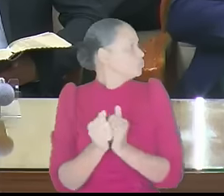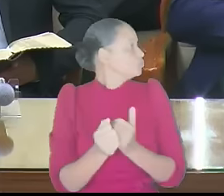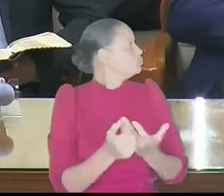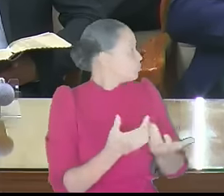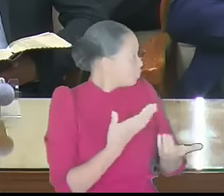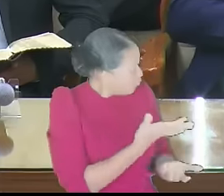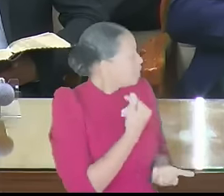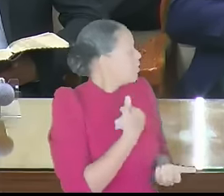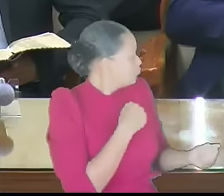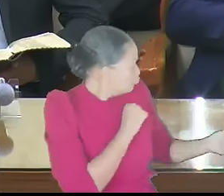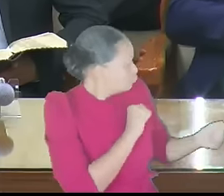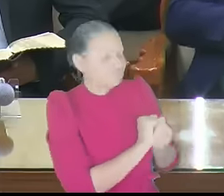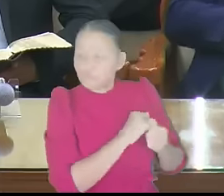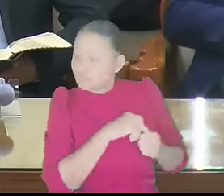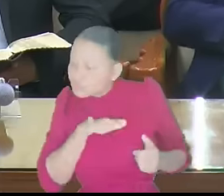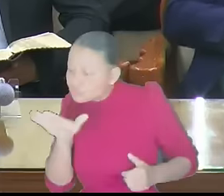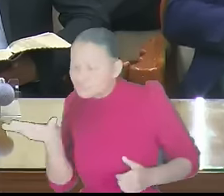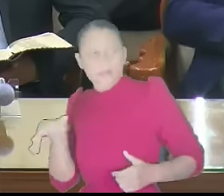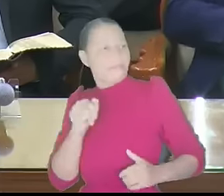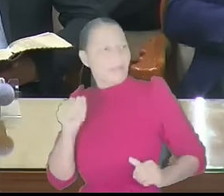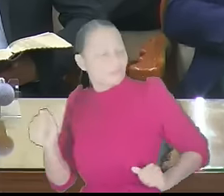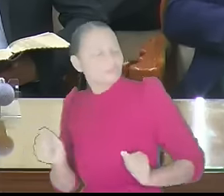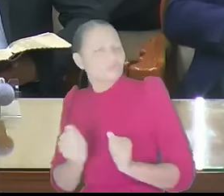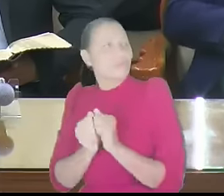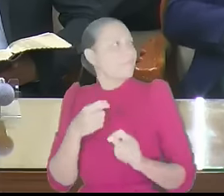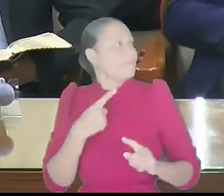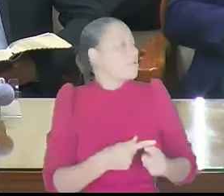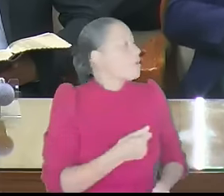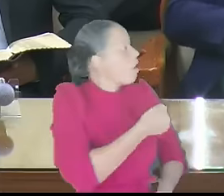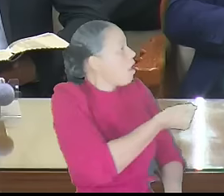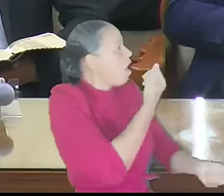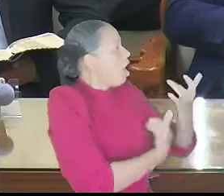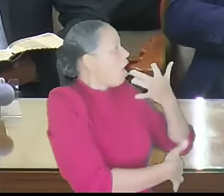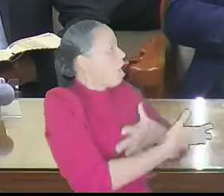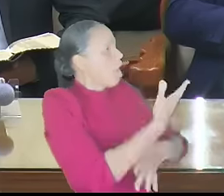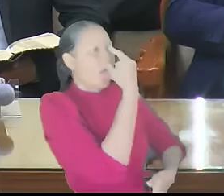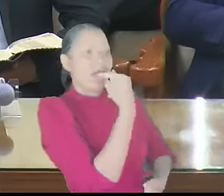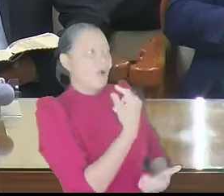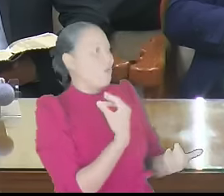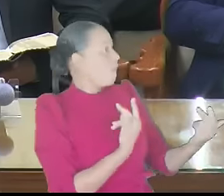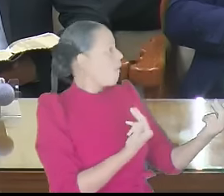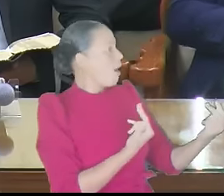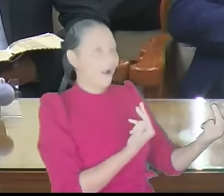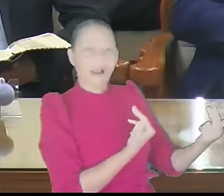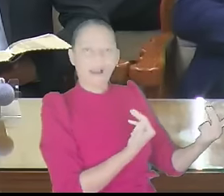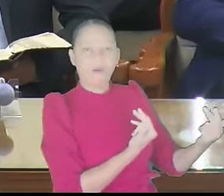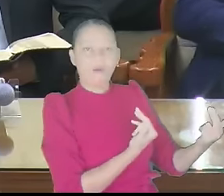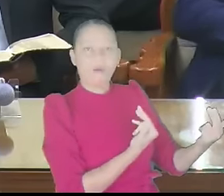buscá-lo com você, porque você deixou a gente apaixonada por ele também.